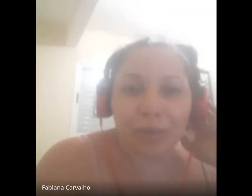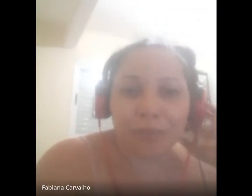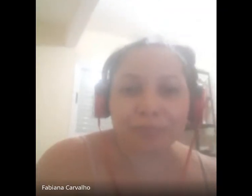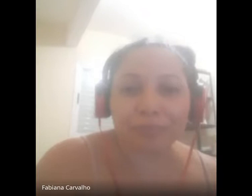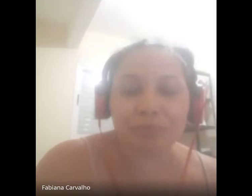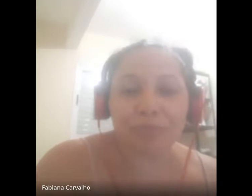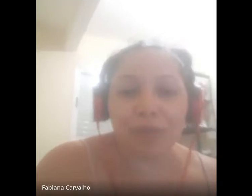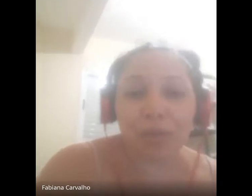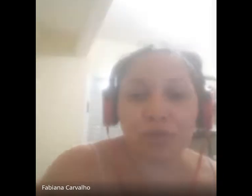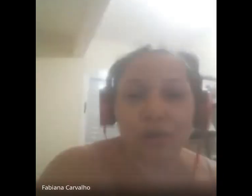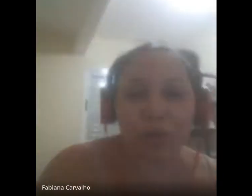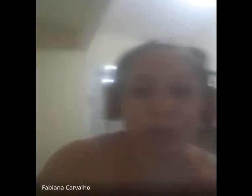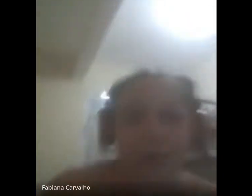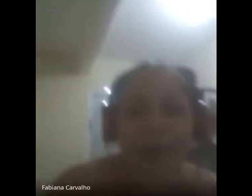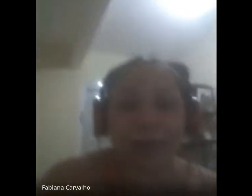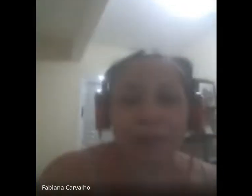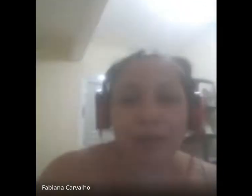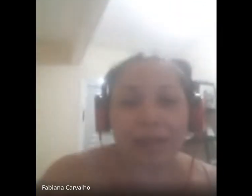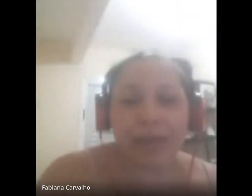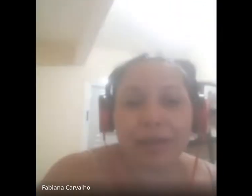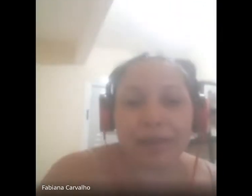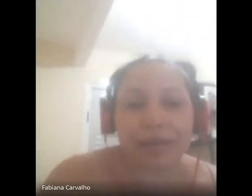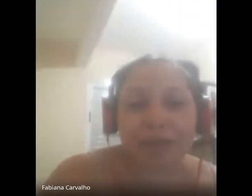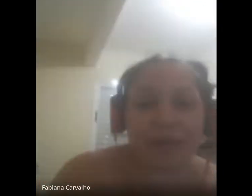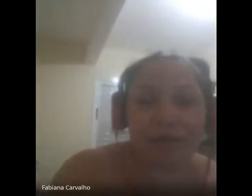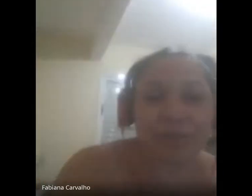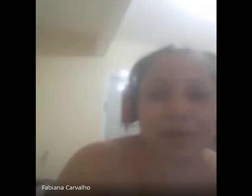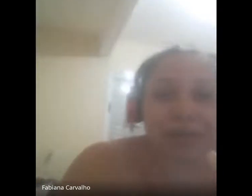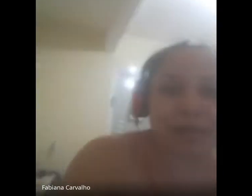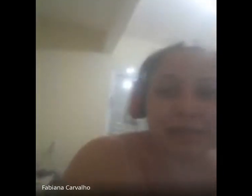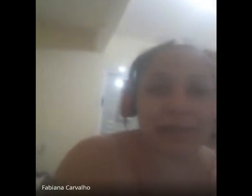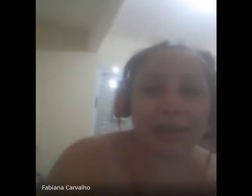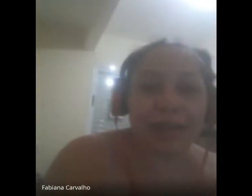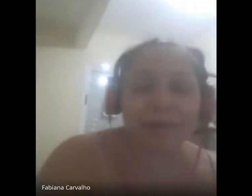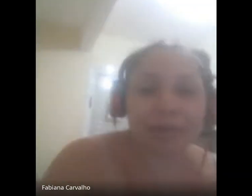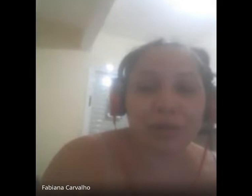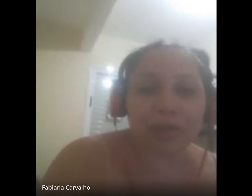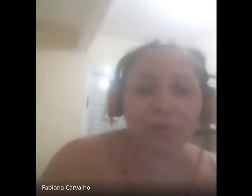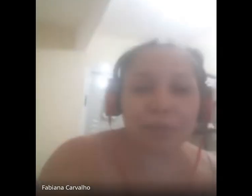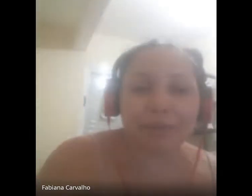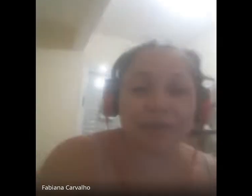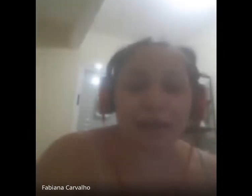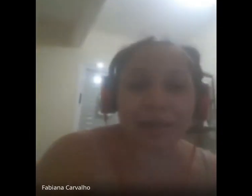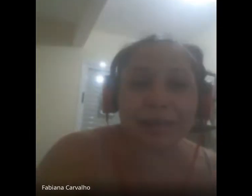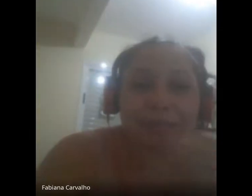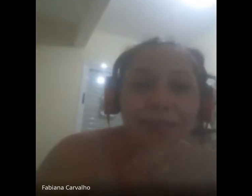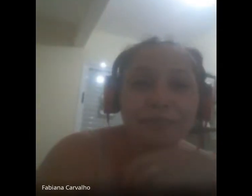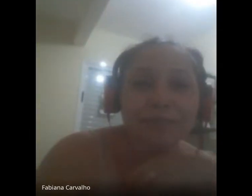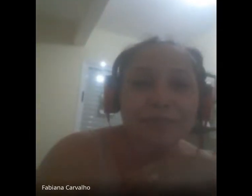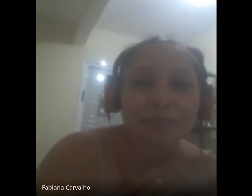com o Diogo, né, que vocês têm na hora do momento da